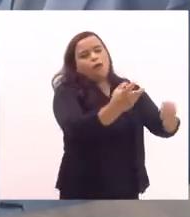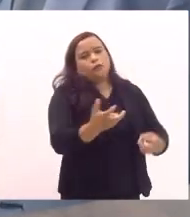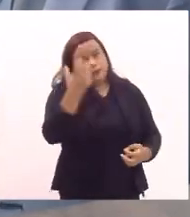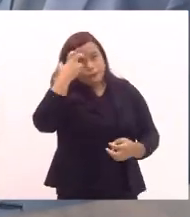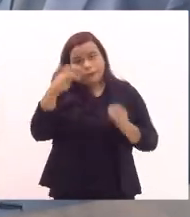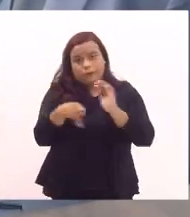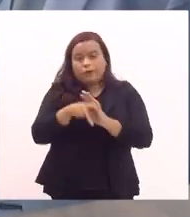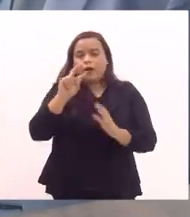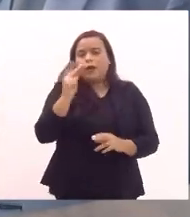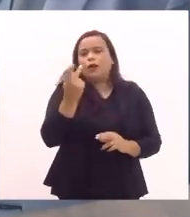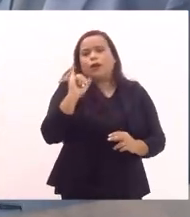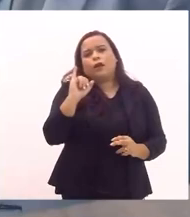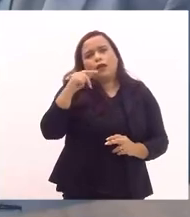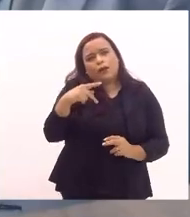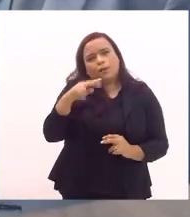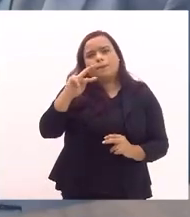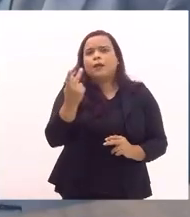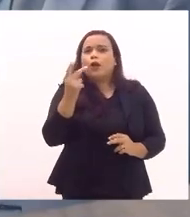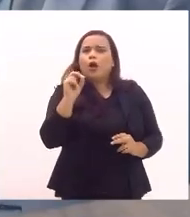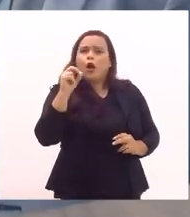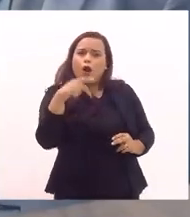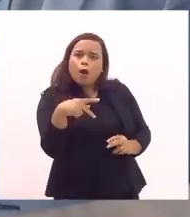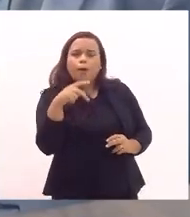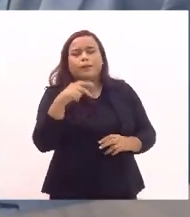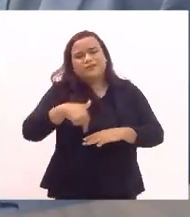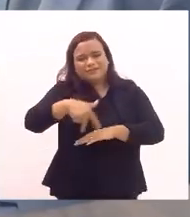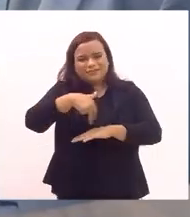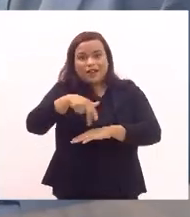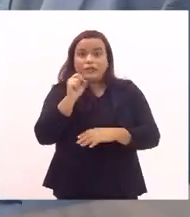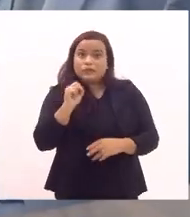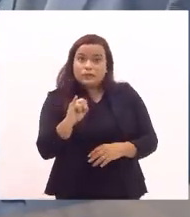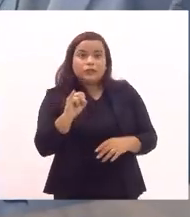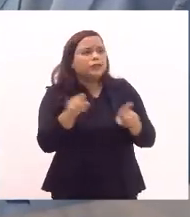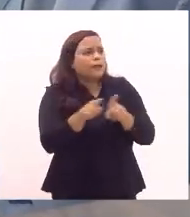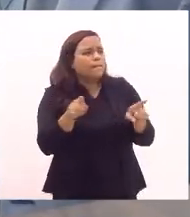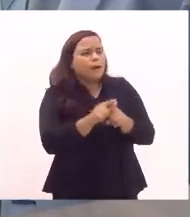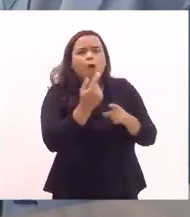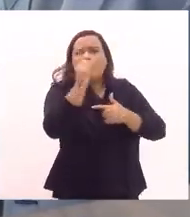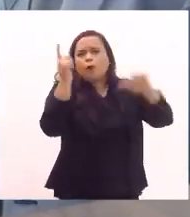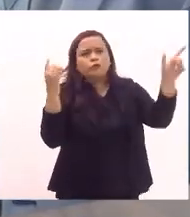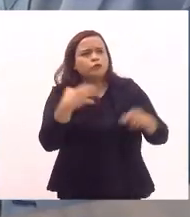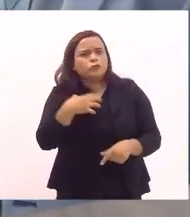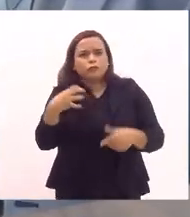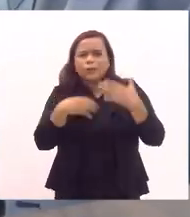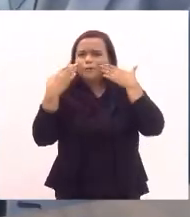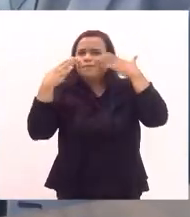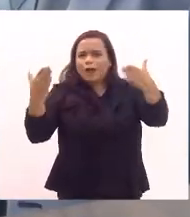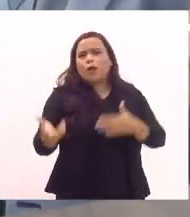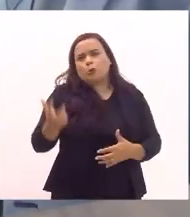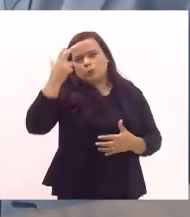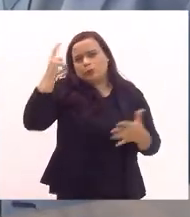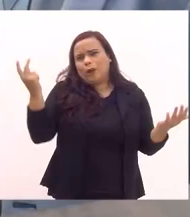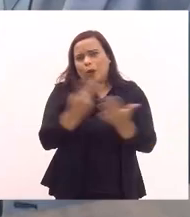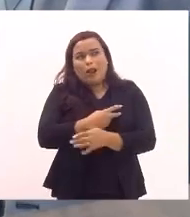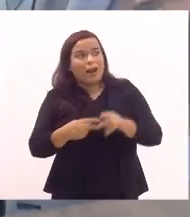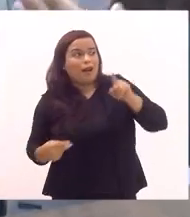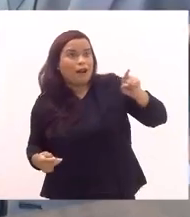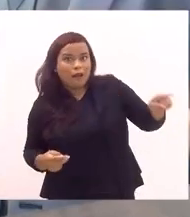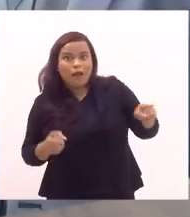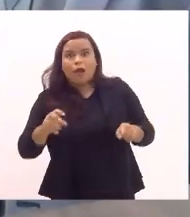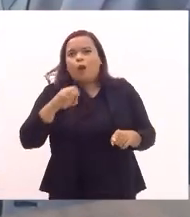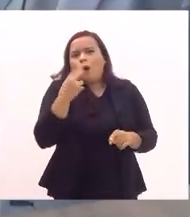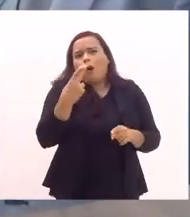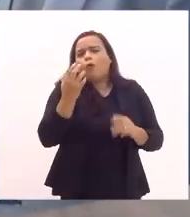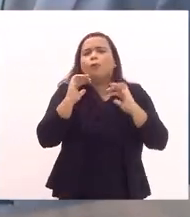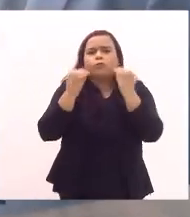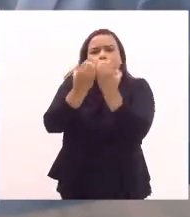do hip-hop e qualquer outro tipo de manifestação cultural que aconteça não só no Manoel Correia mais em qualquer